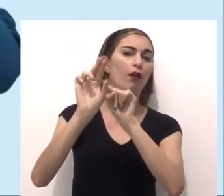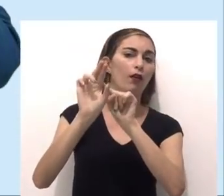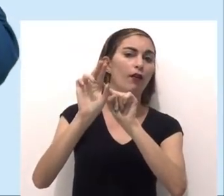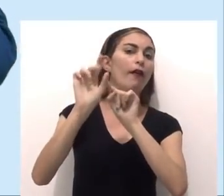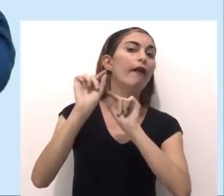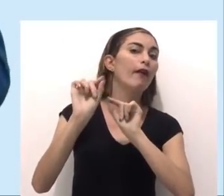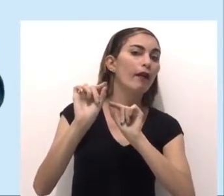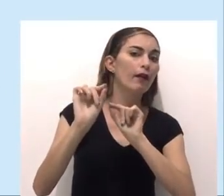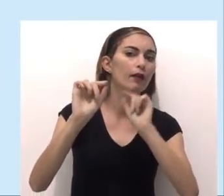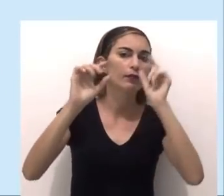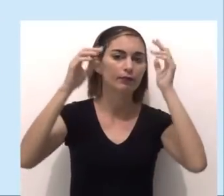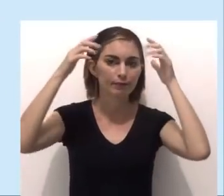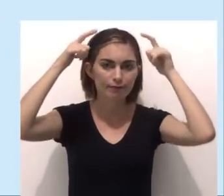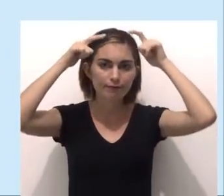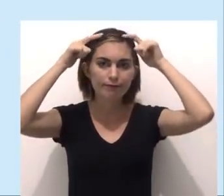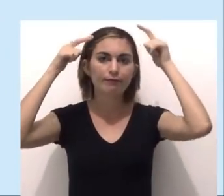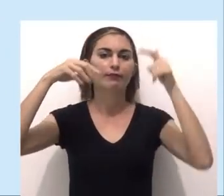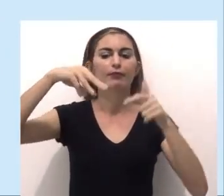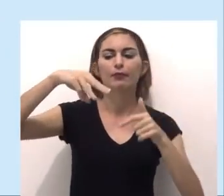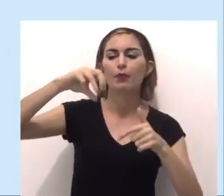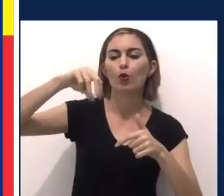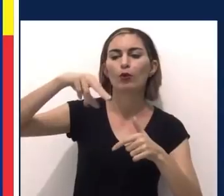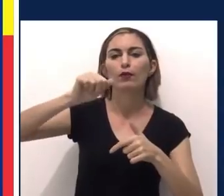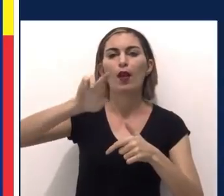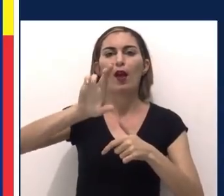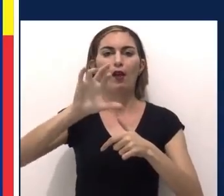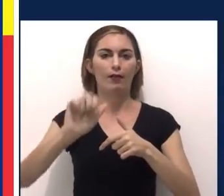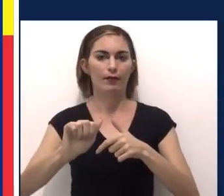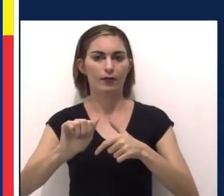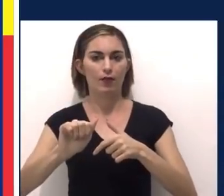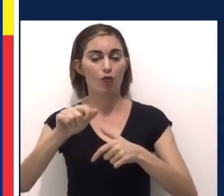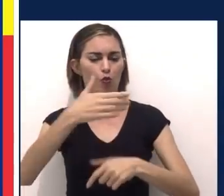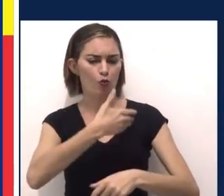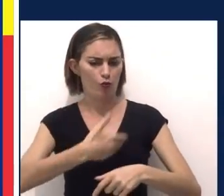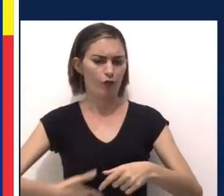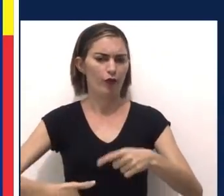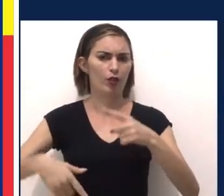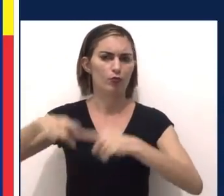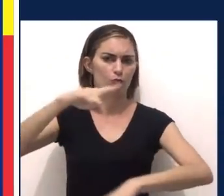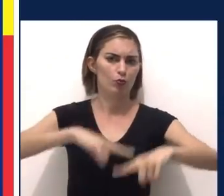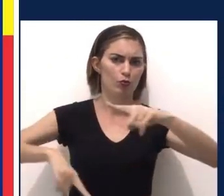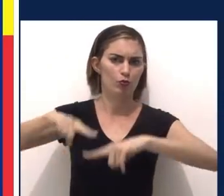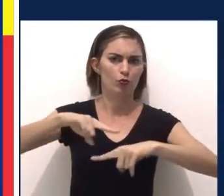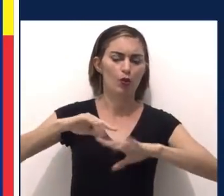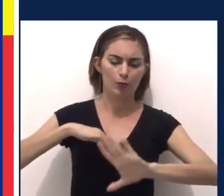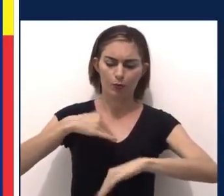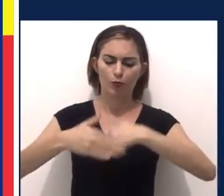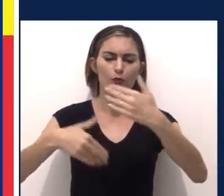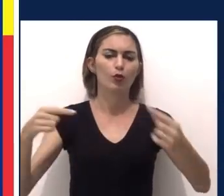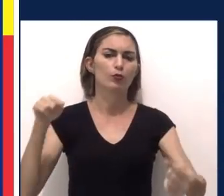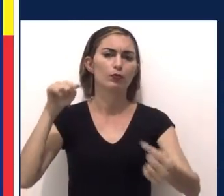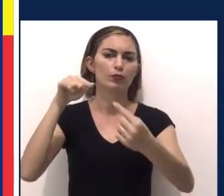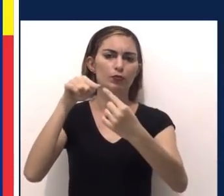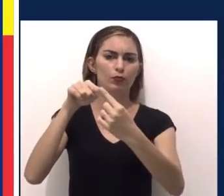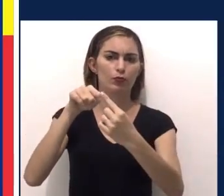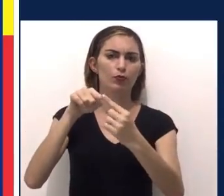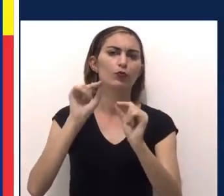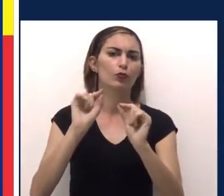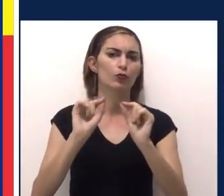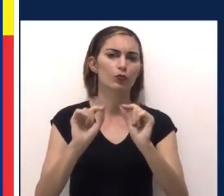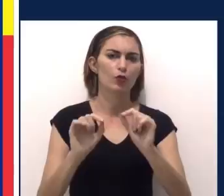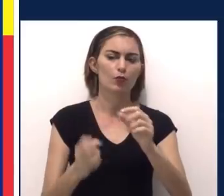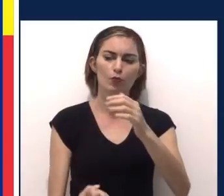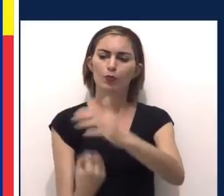quem? Ao monarca. Então, essa forma de governo está diretamente ligada com o processo, pessoal,